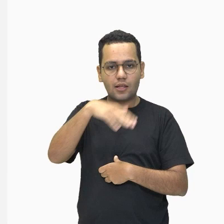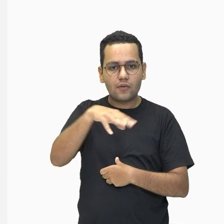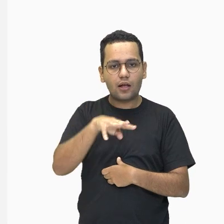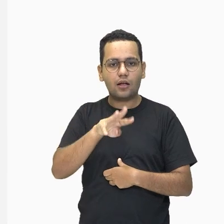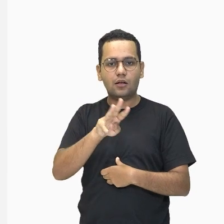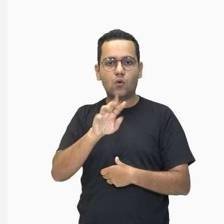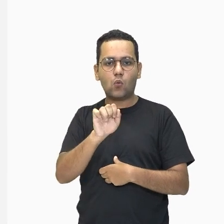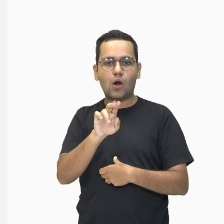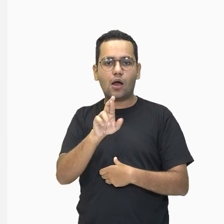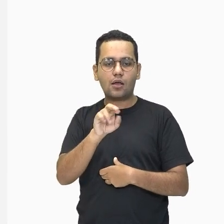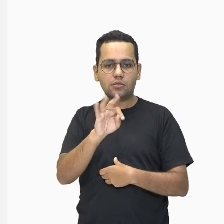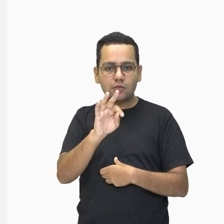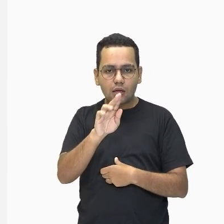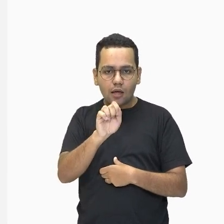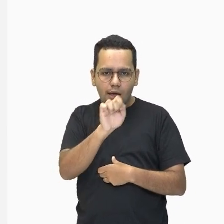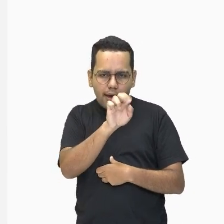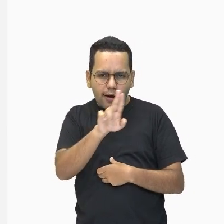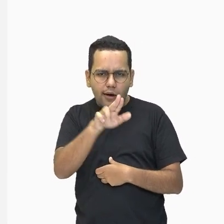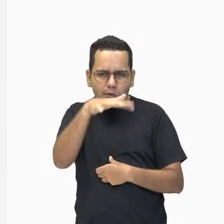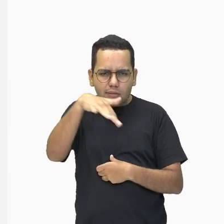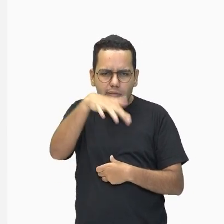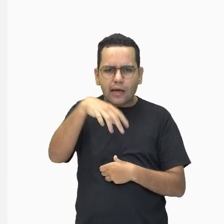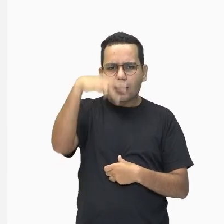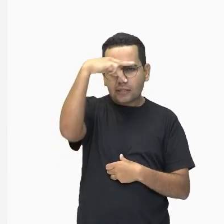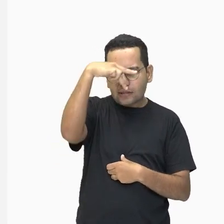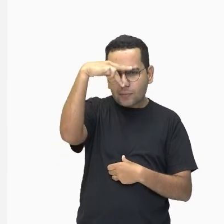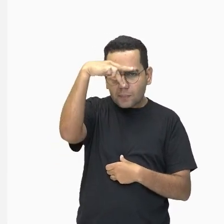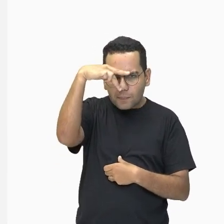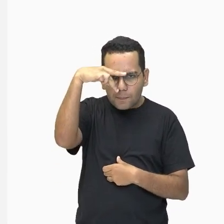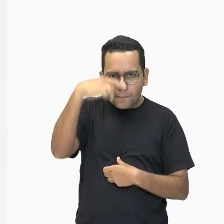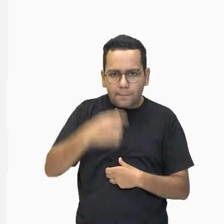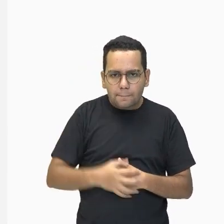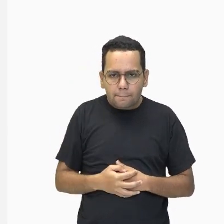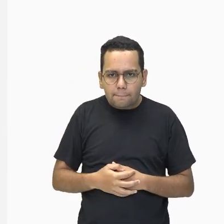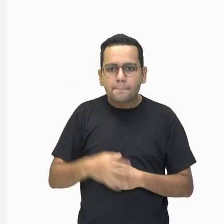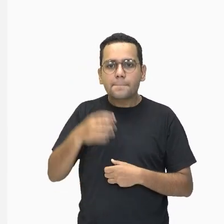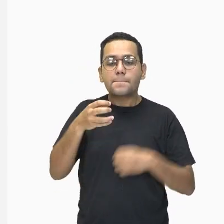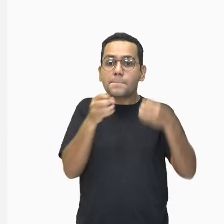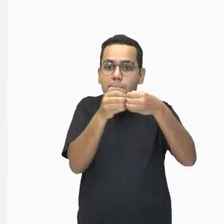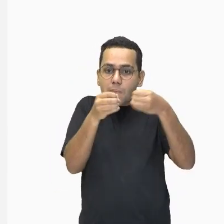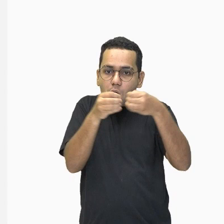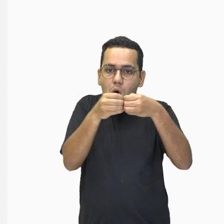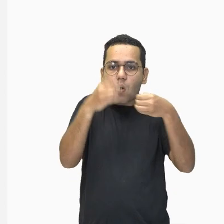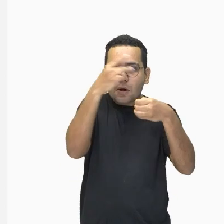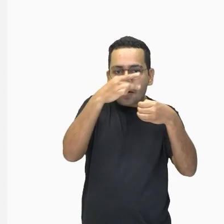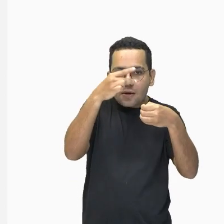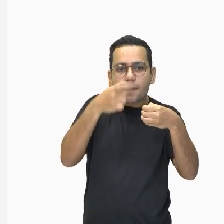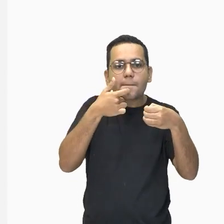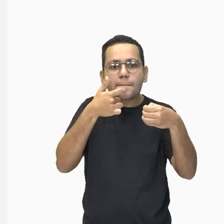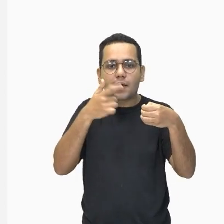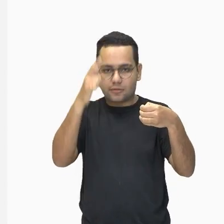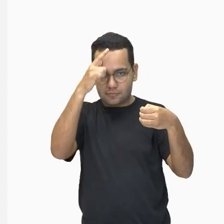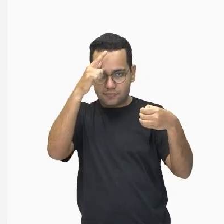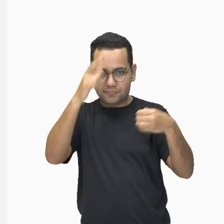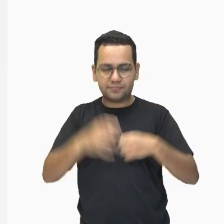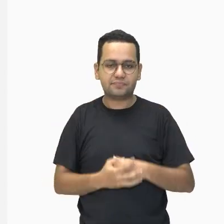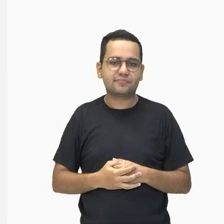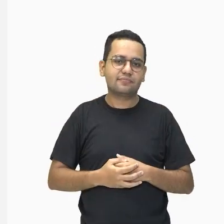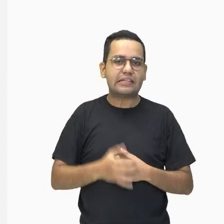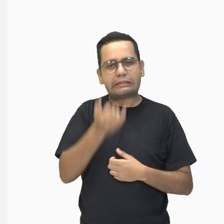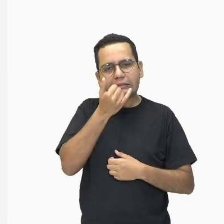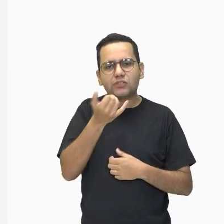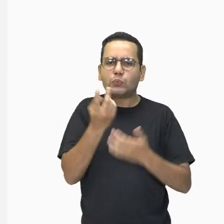Alemanha. Perdão se o professor não expressou direito, porque o alemão está um pouquinho enferrujado. Criado em dezembro